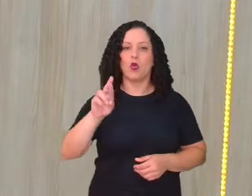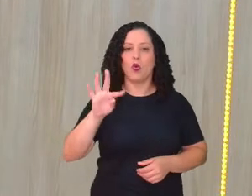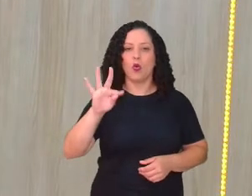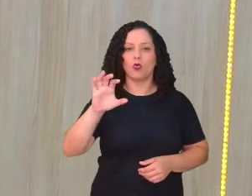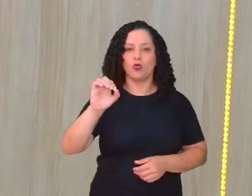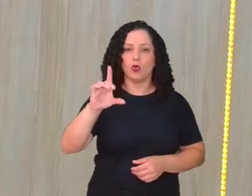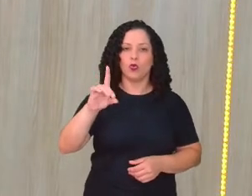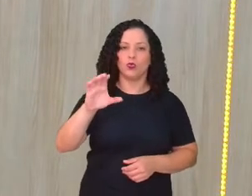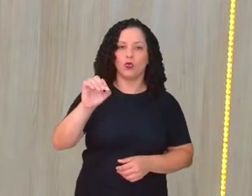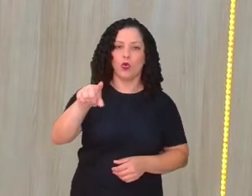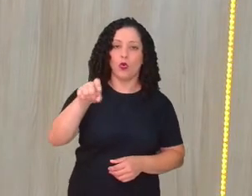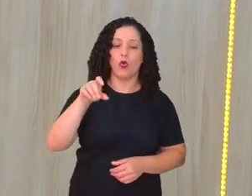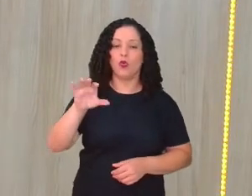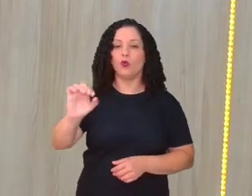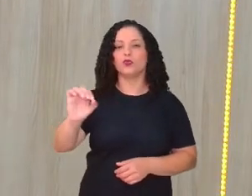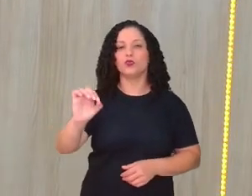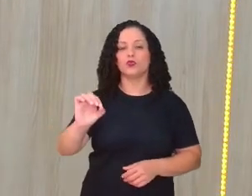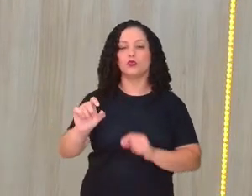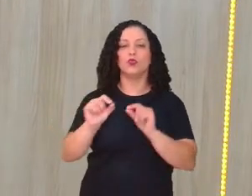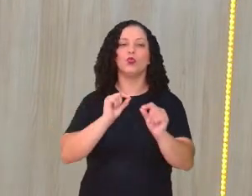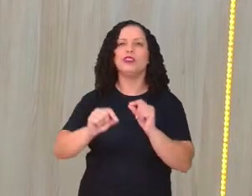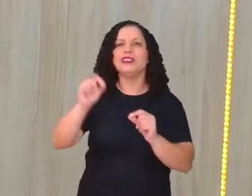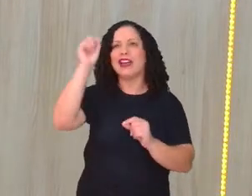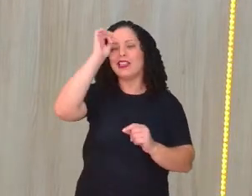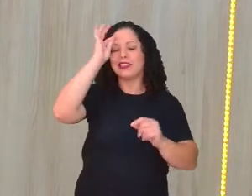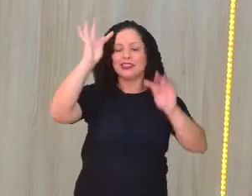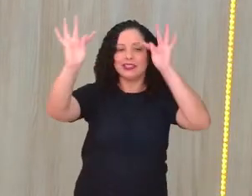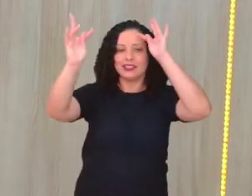né, do teoria, né,